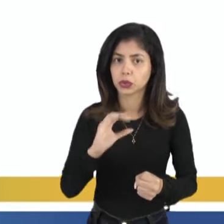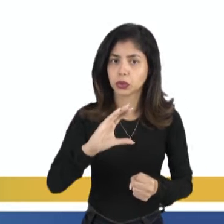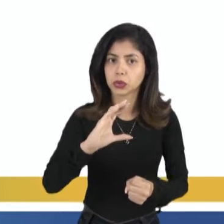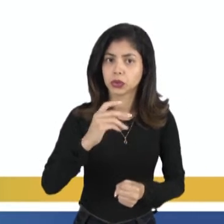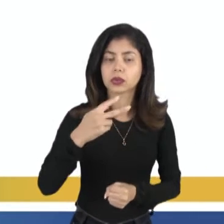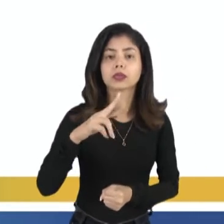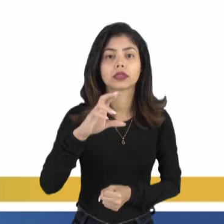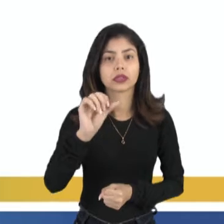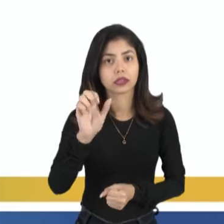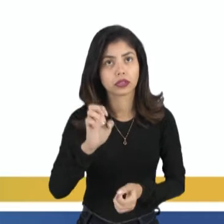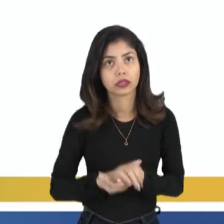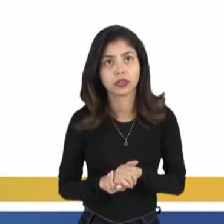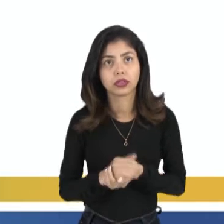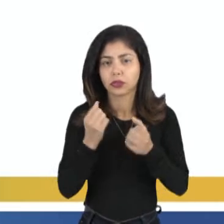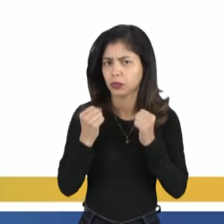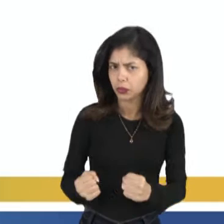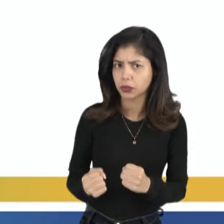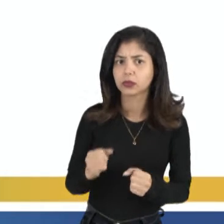componente do peso.